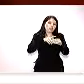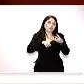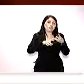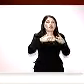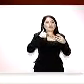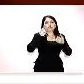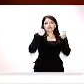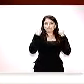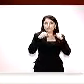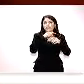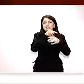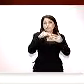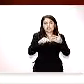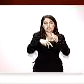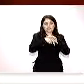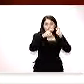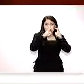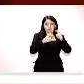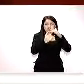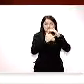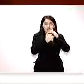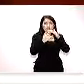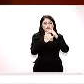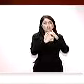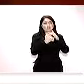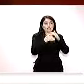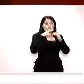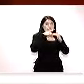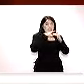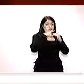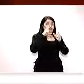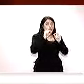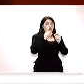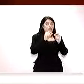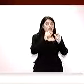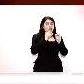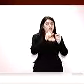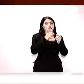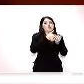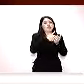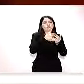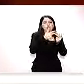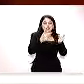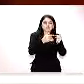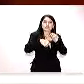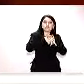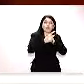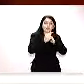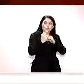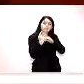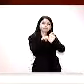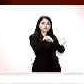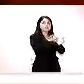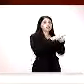e física condenando A Entidade beneficiária à devolução do valor Recebido e proibindo até o efetivo recolhimento de